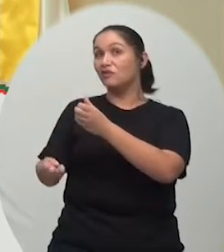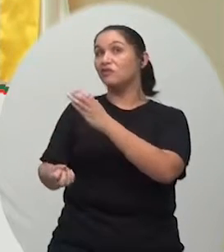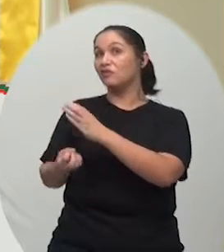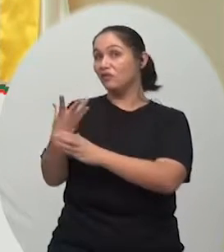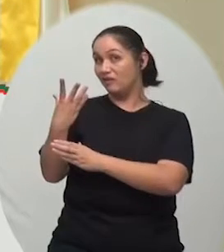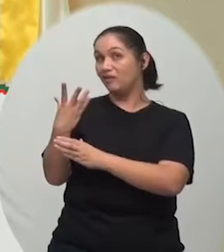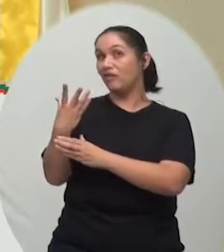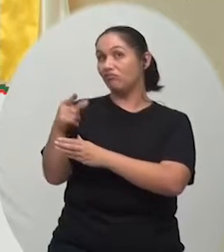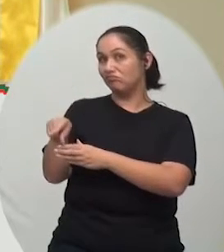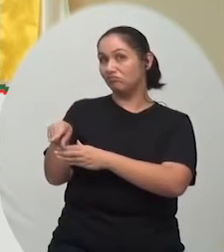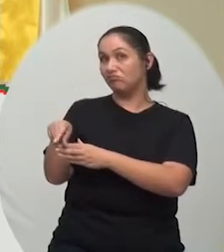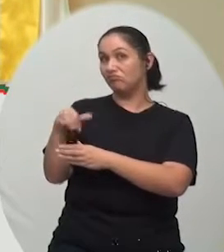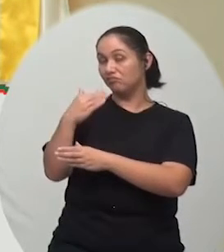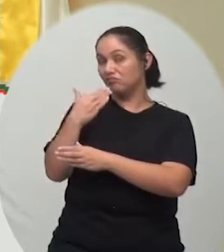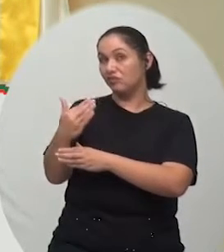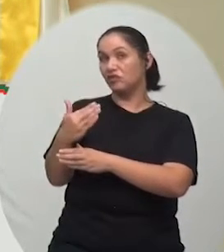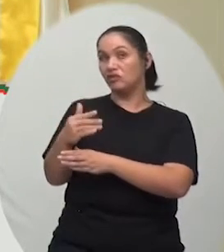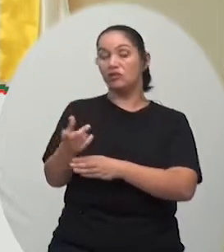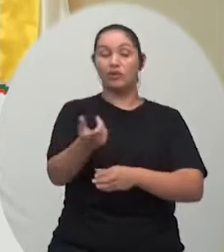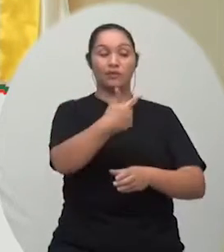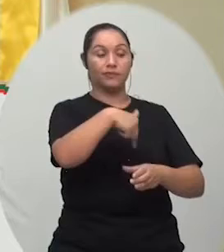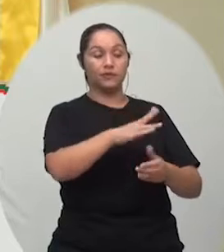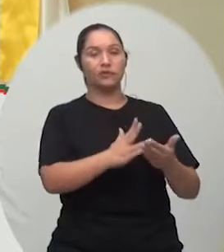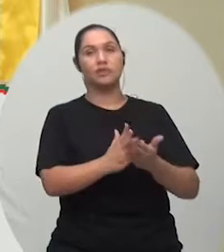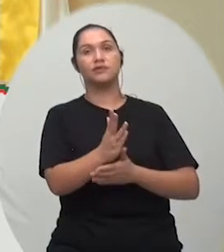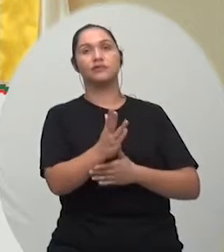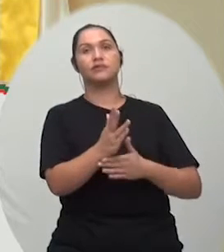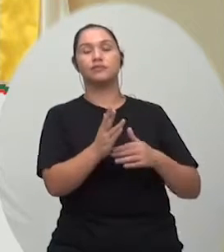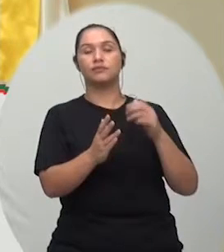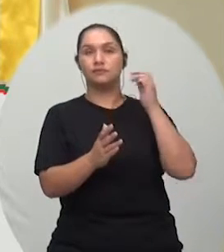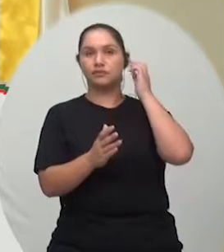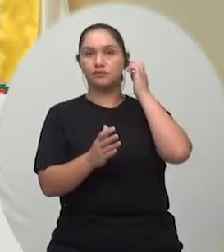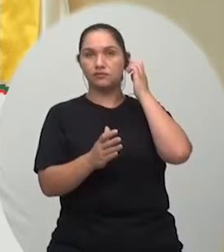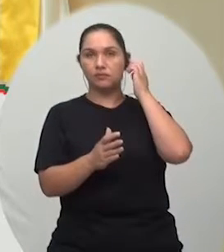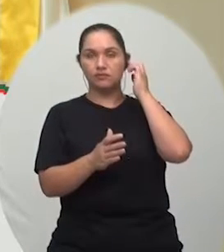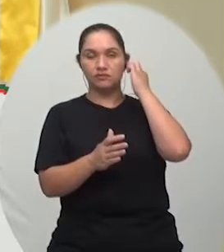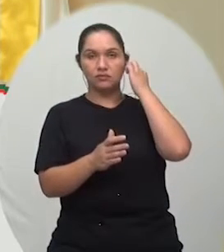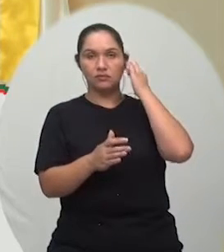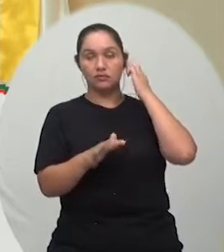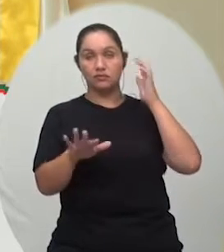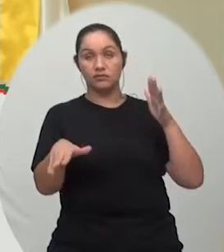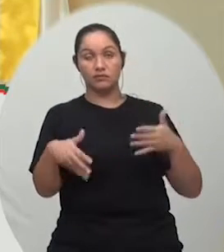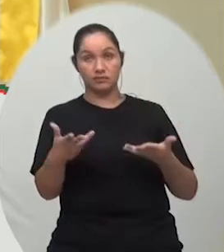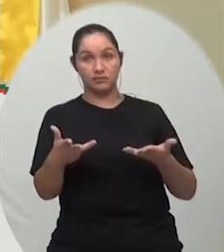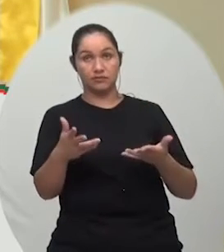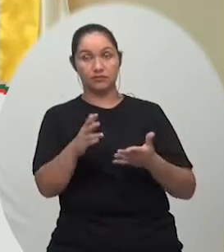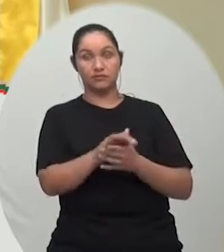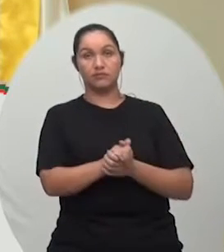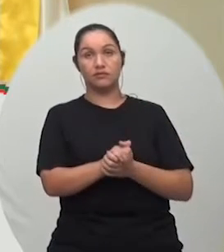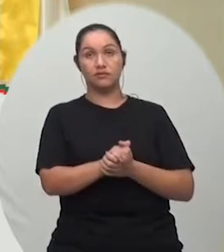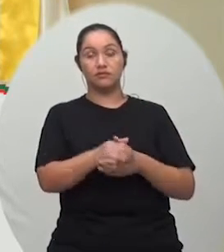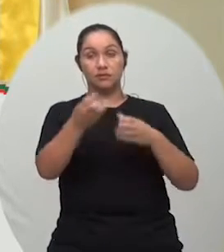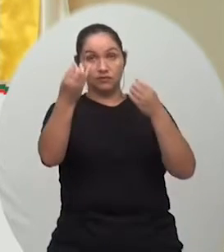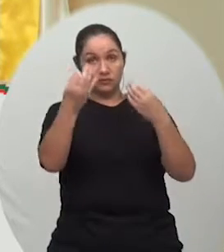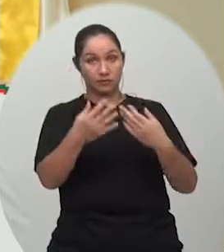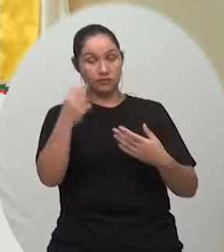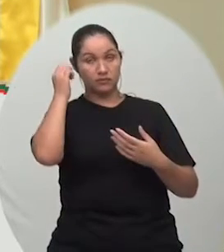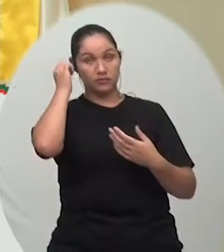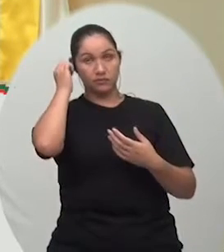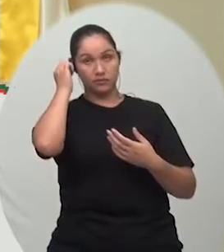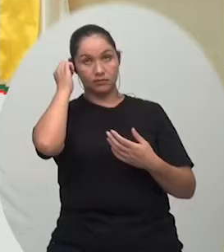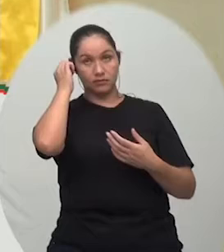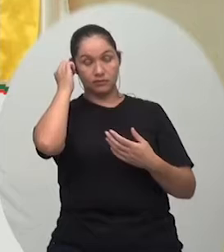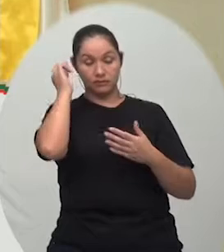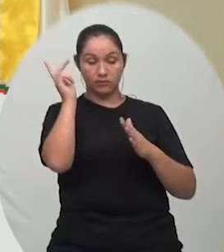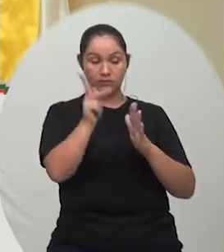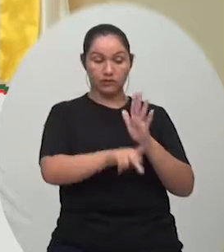do Legislativo, veio do Executivo, e nesse projeto, então, colocou como centro para funcionamento